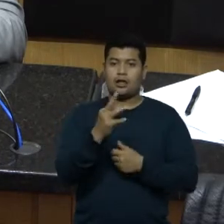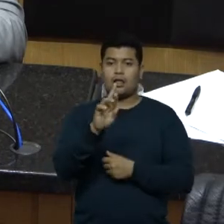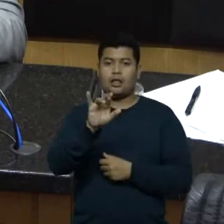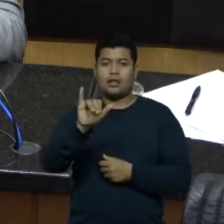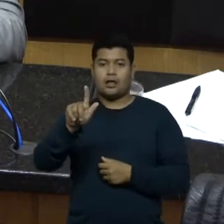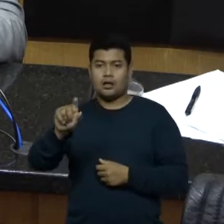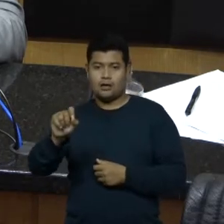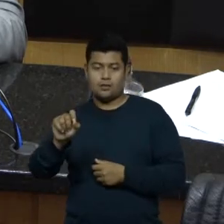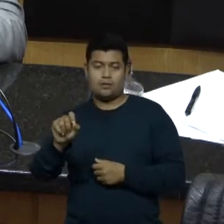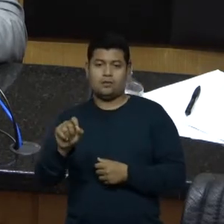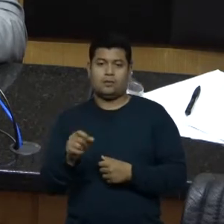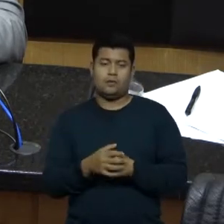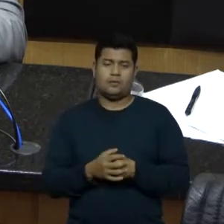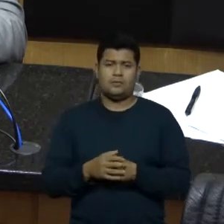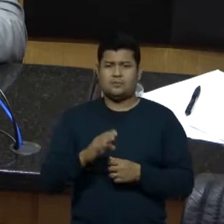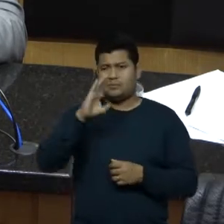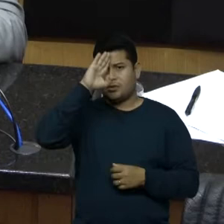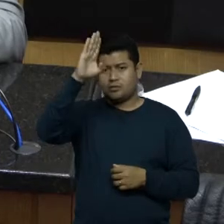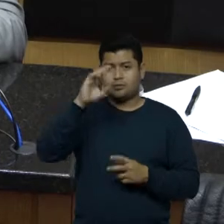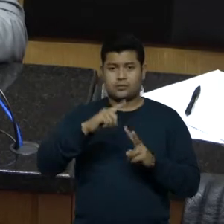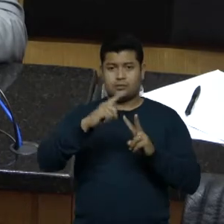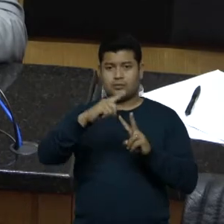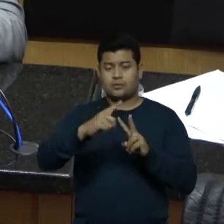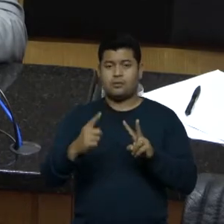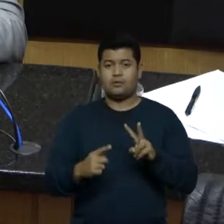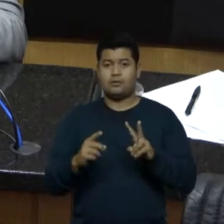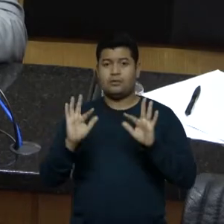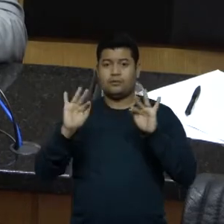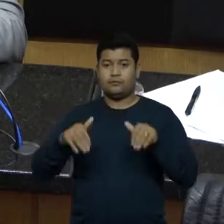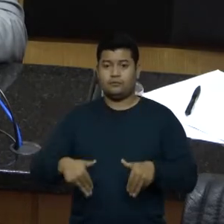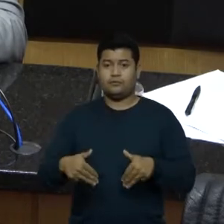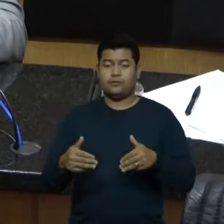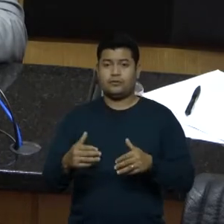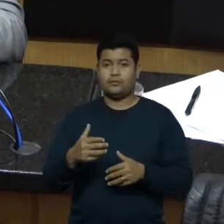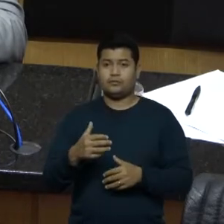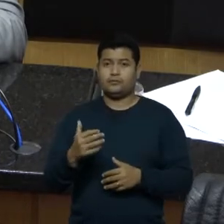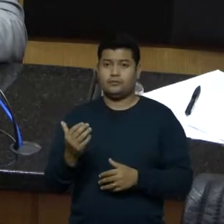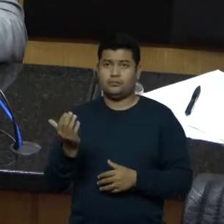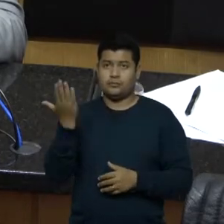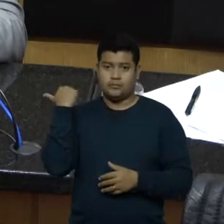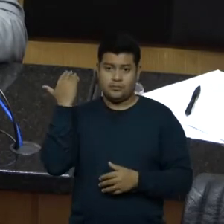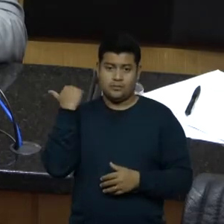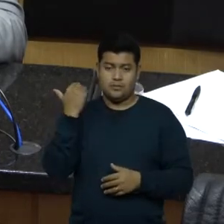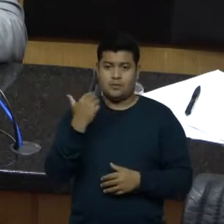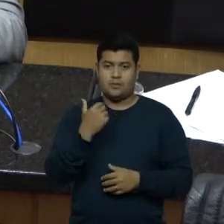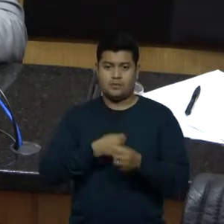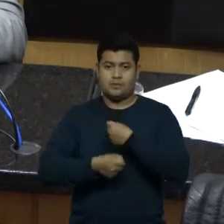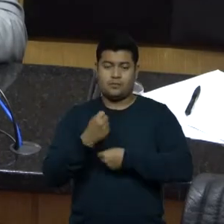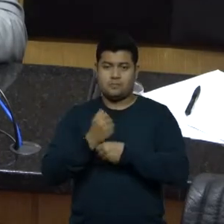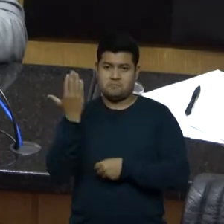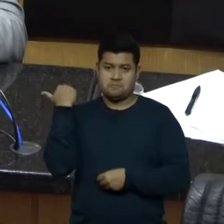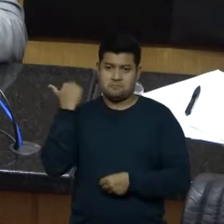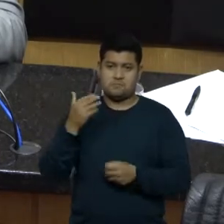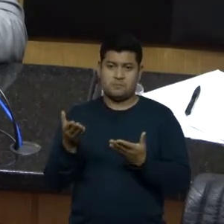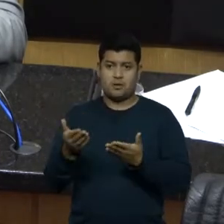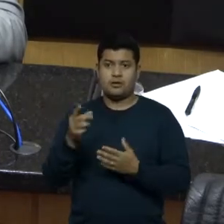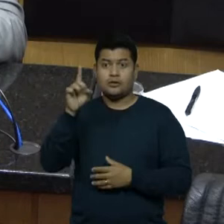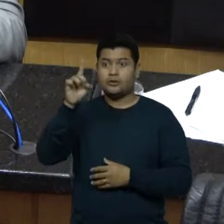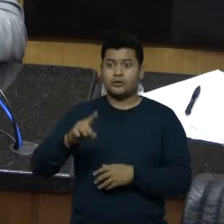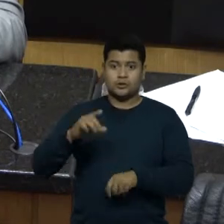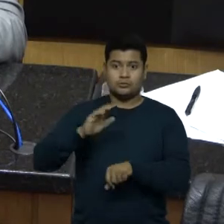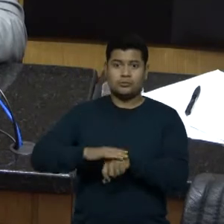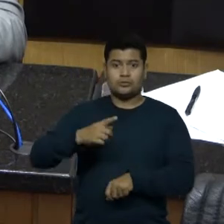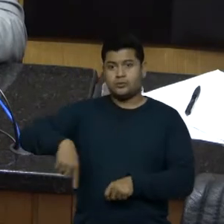emenda principalmente do leite do trigo no final do ano passado EA direito o nosso fazer assim Deputado vão nele não teve problema nenhum